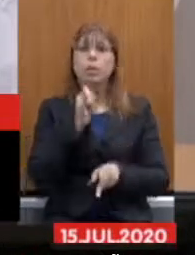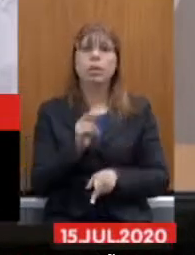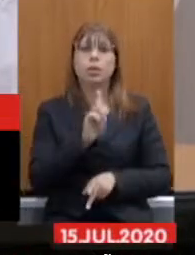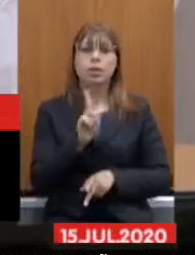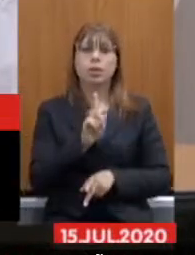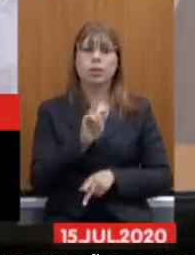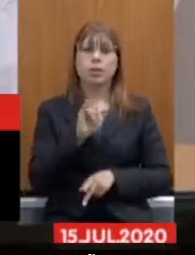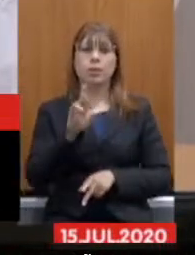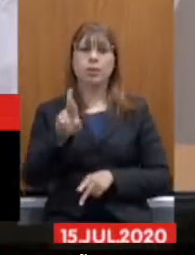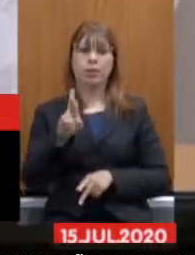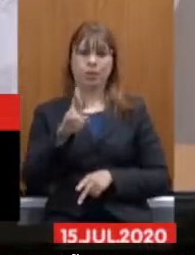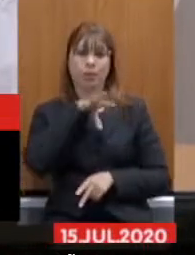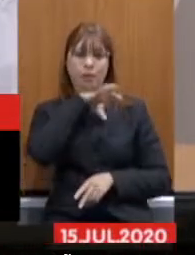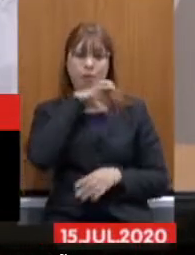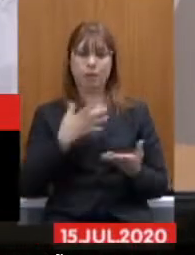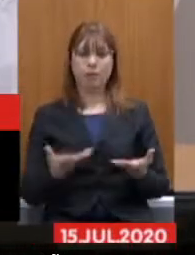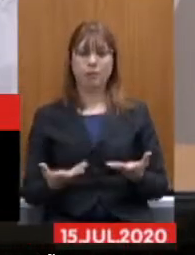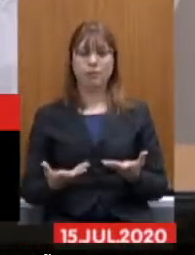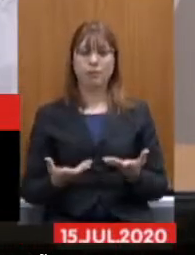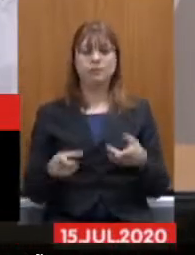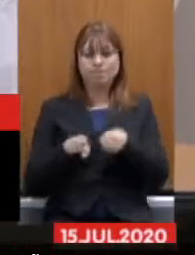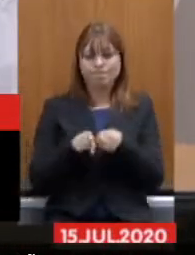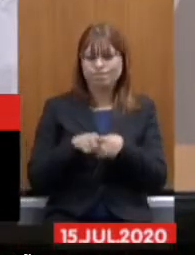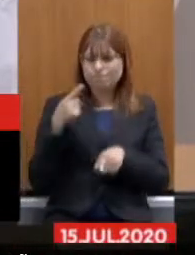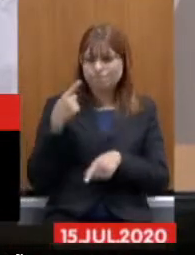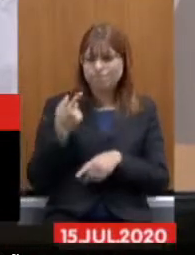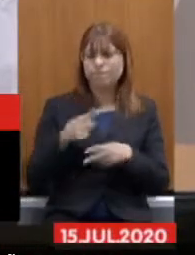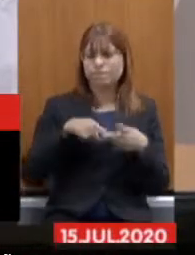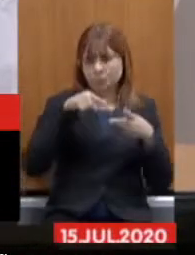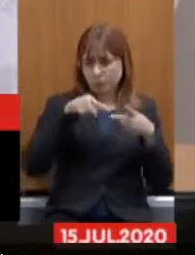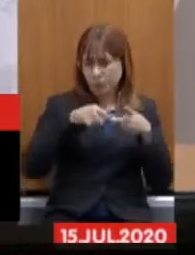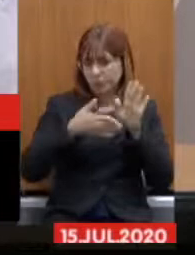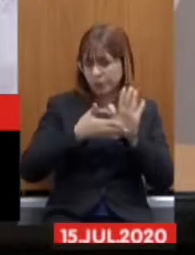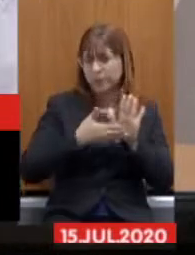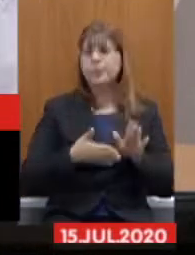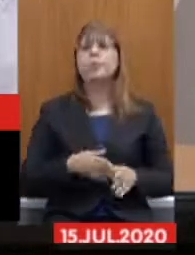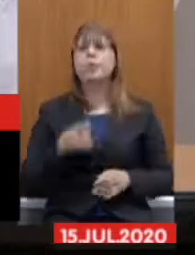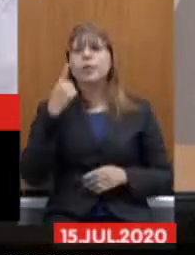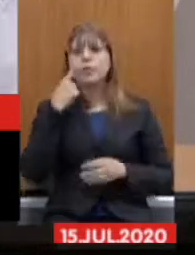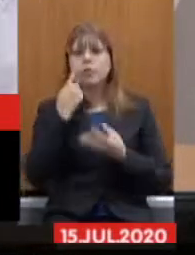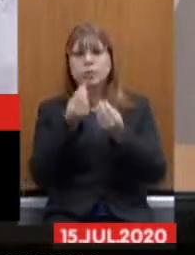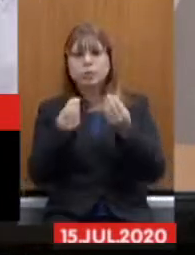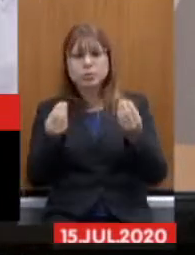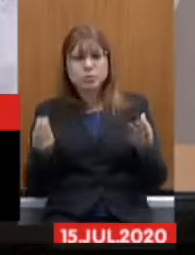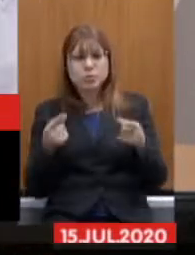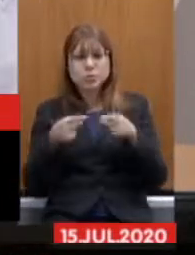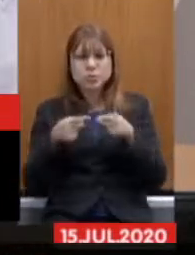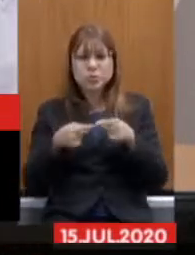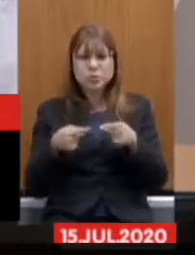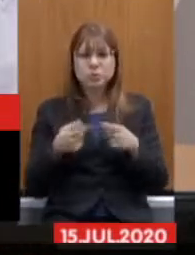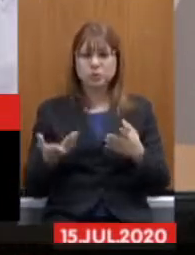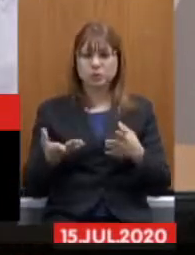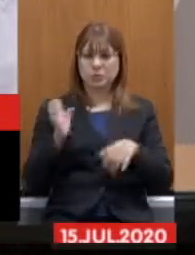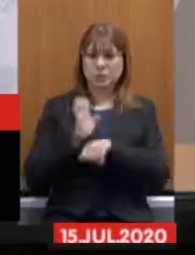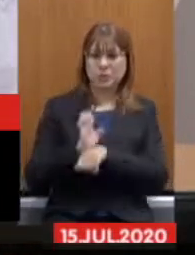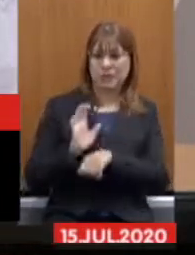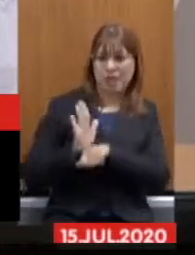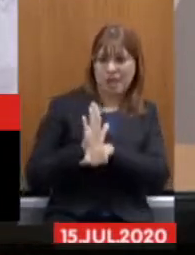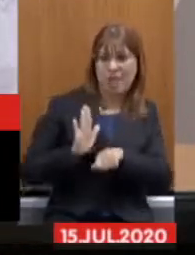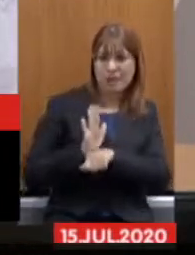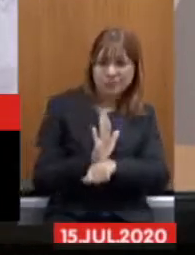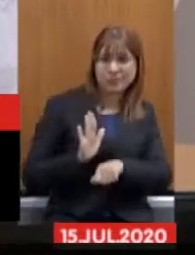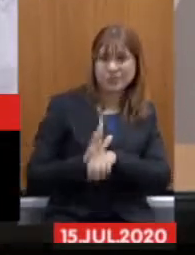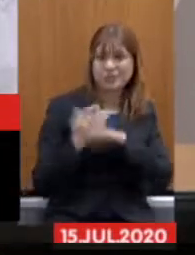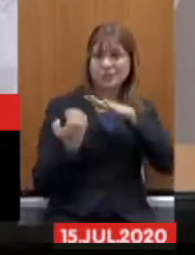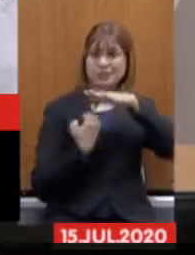ultrassom rever essa política absurda e generosa de isenções bilionários do estado que favorece